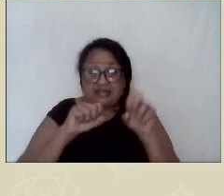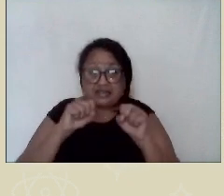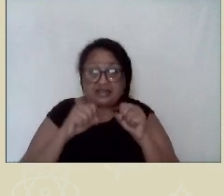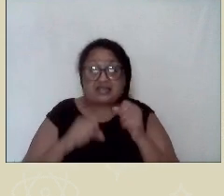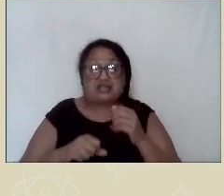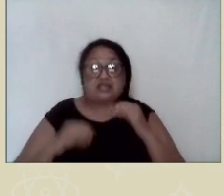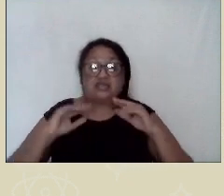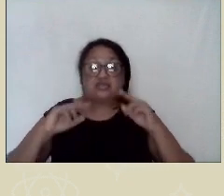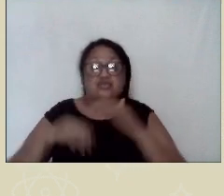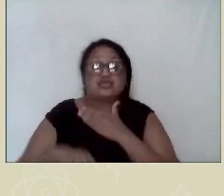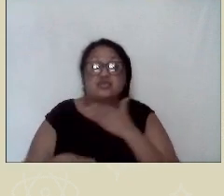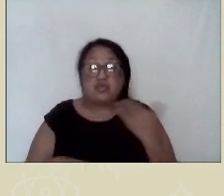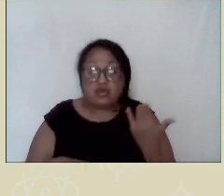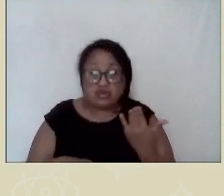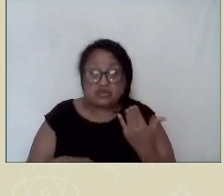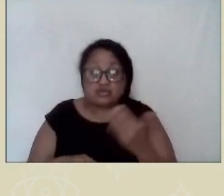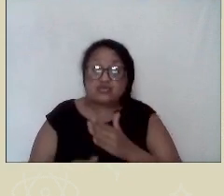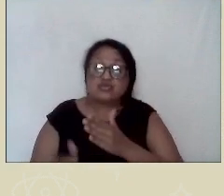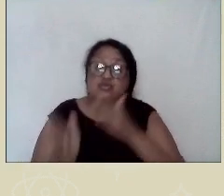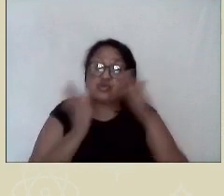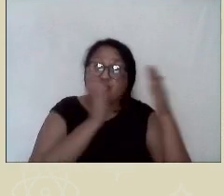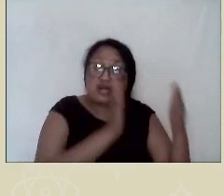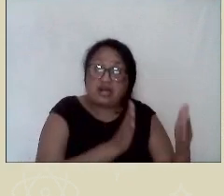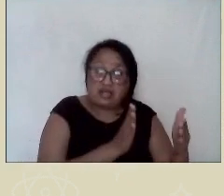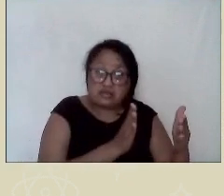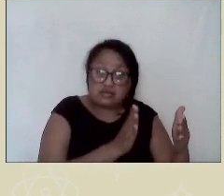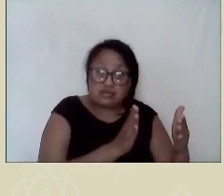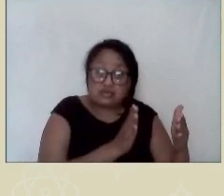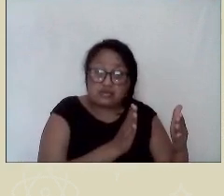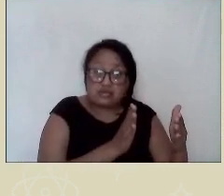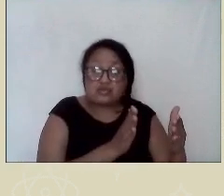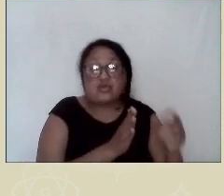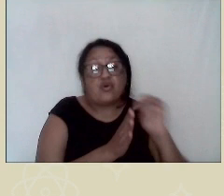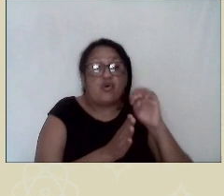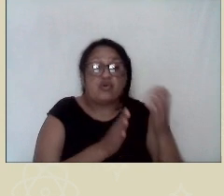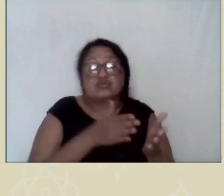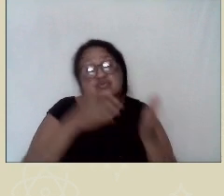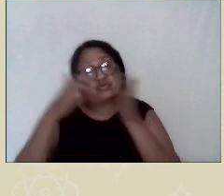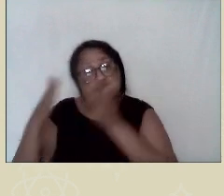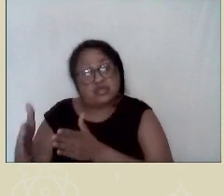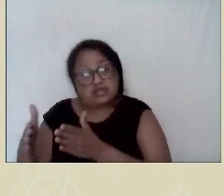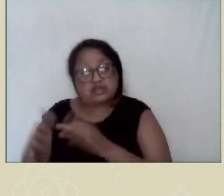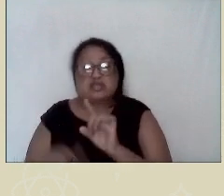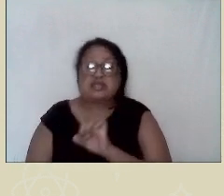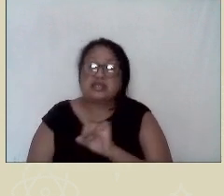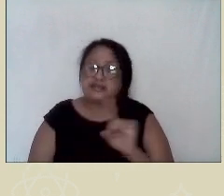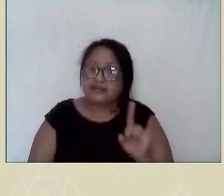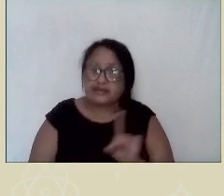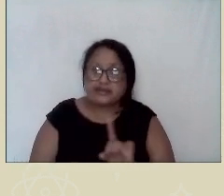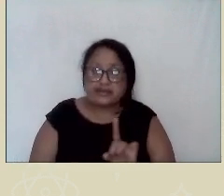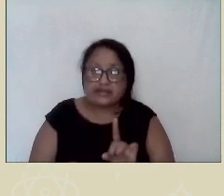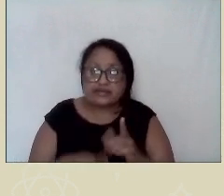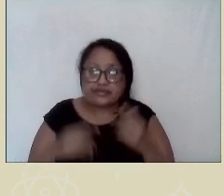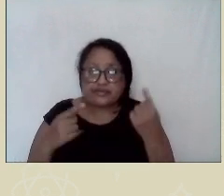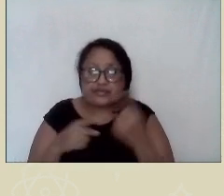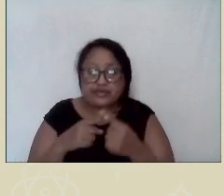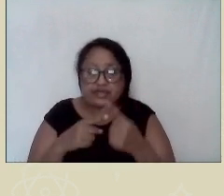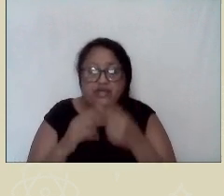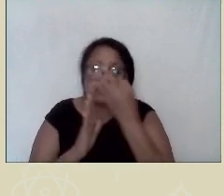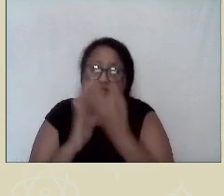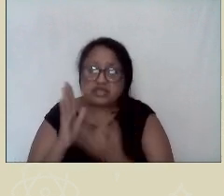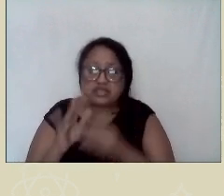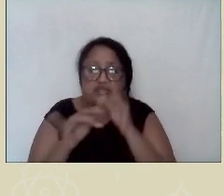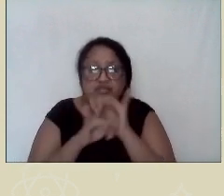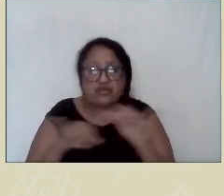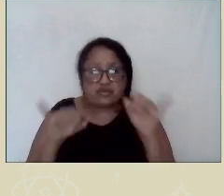semelhantes tanto no lado tibetano quanto do lado nepalês da montanha não a gente viu o texto traz a informação que do